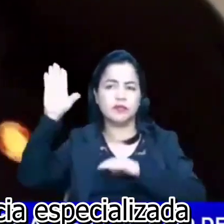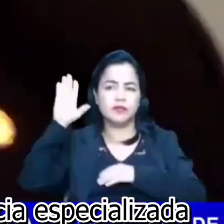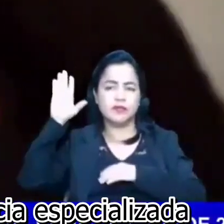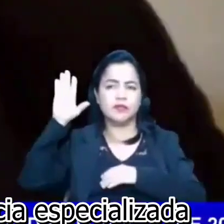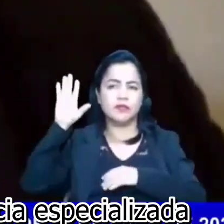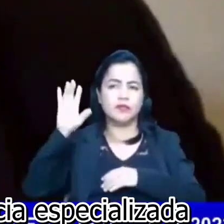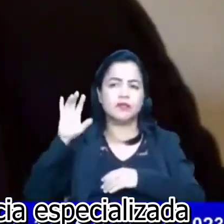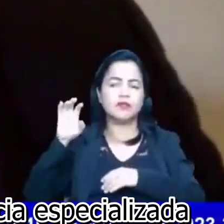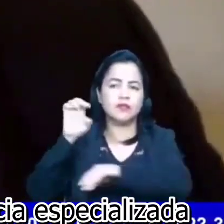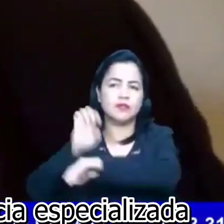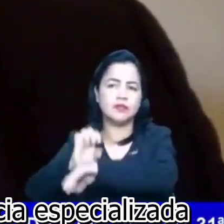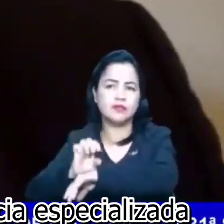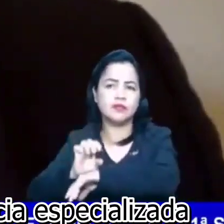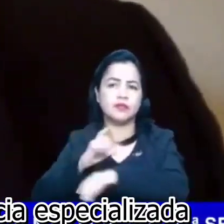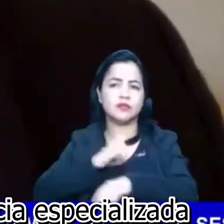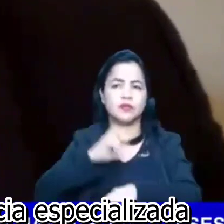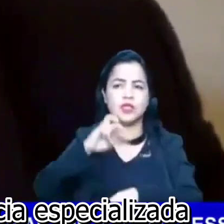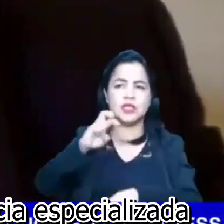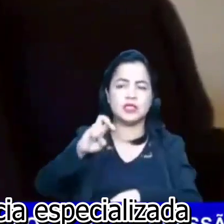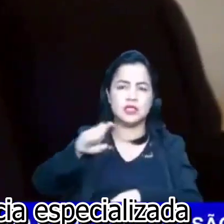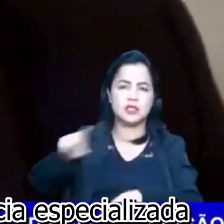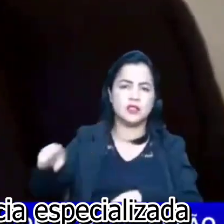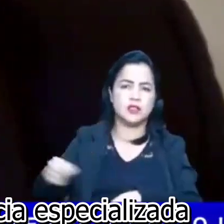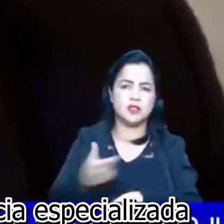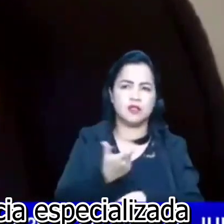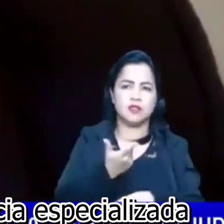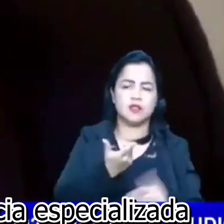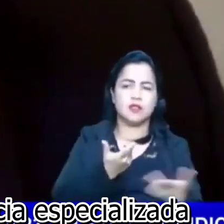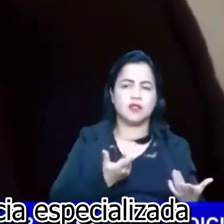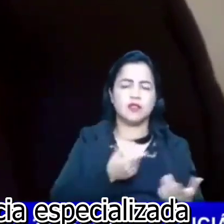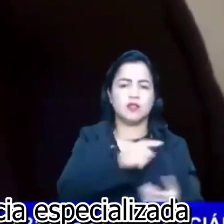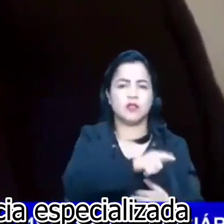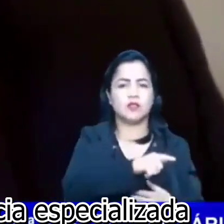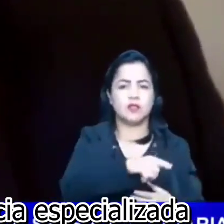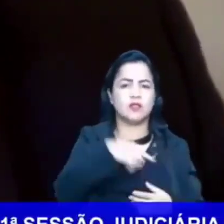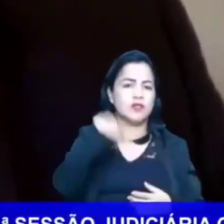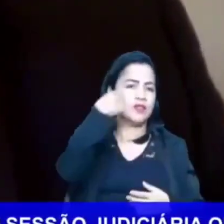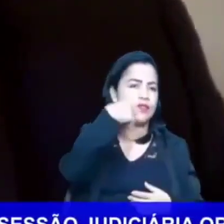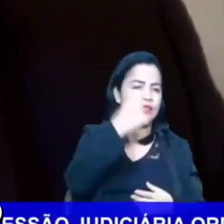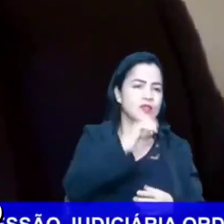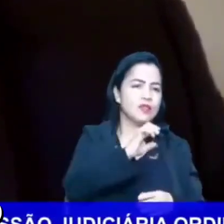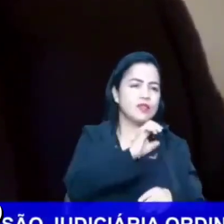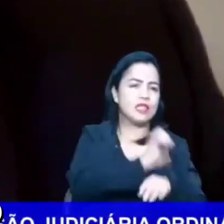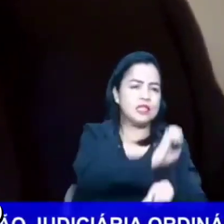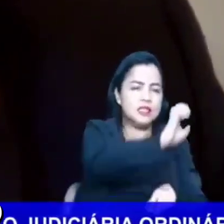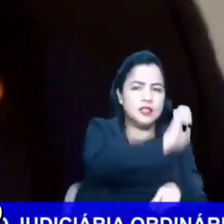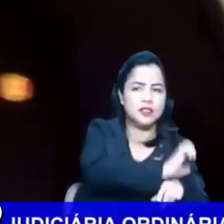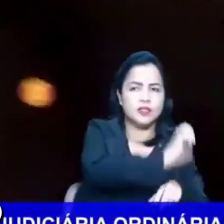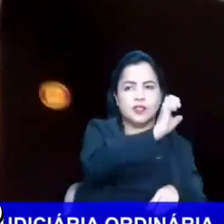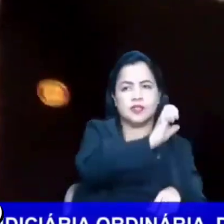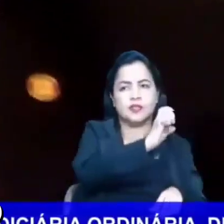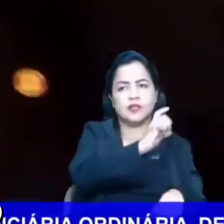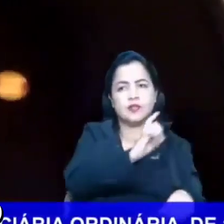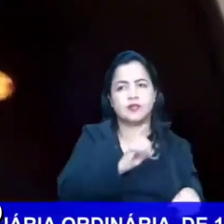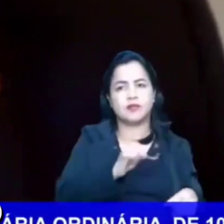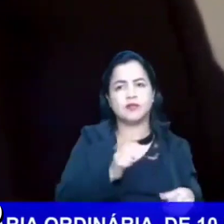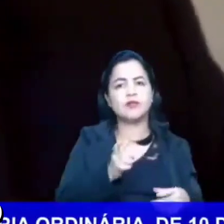X estadual cobrou 5 mil e uma advocacia especializada que tem